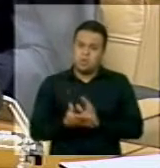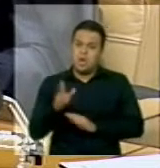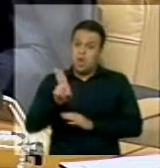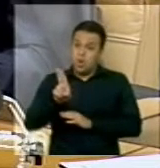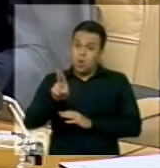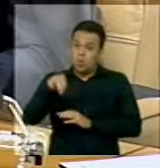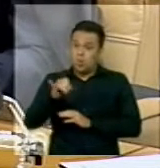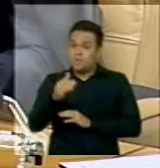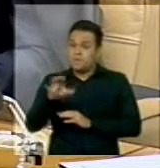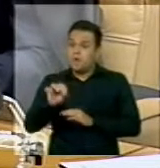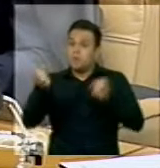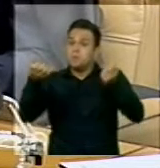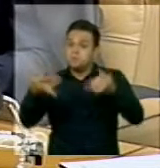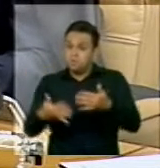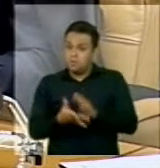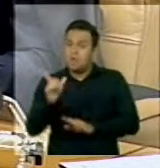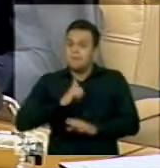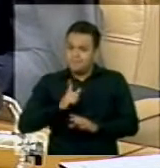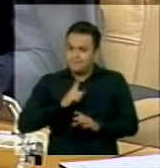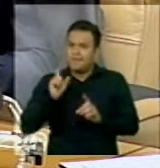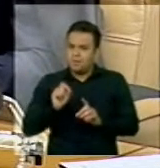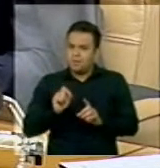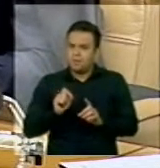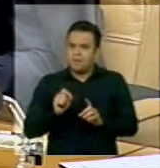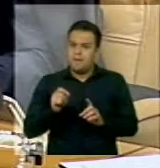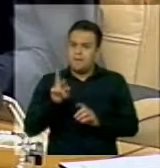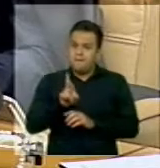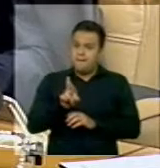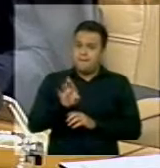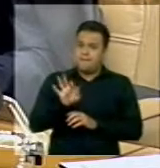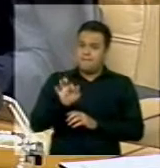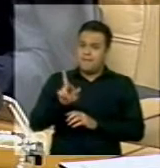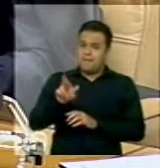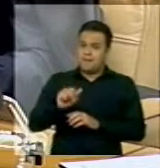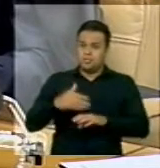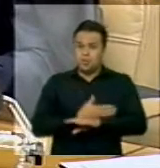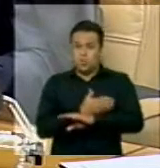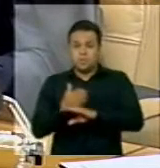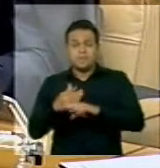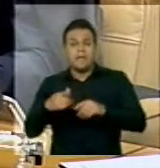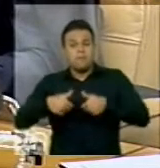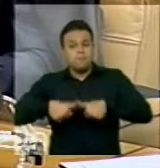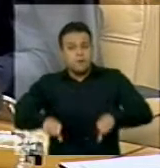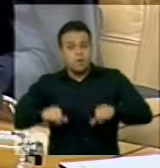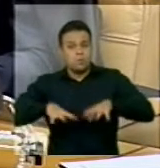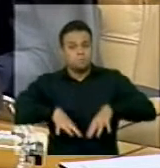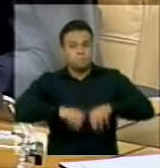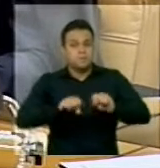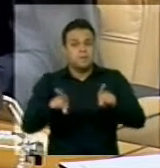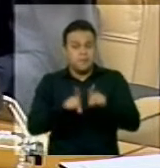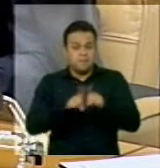União, aquelas referentes ao tempo da ocupação e aos níveis de desmatamento da